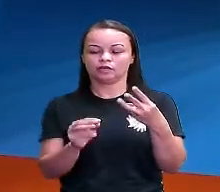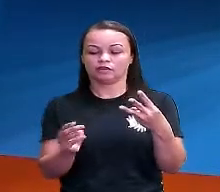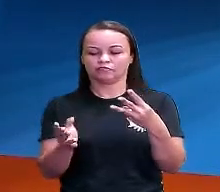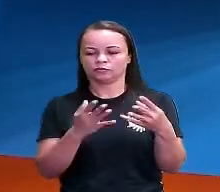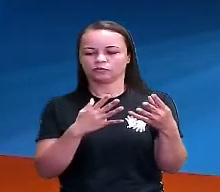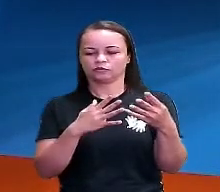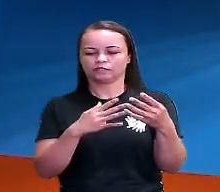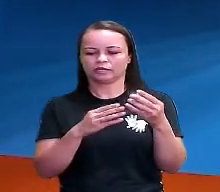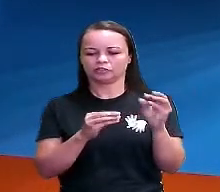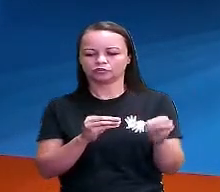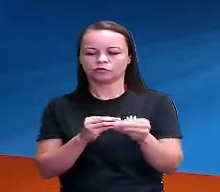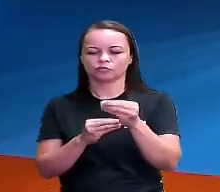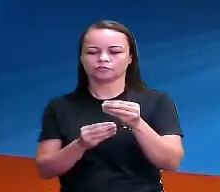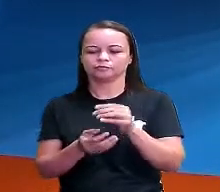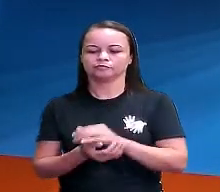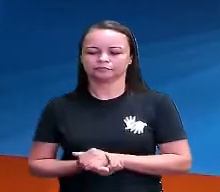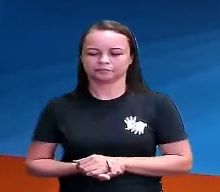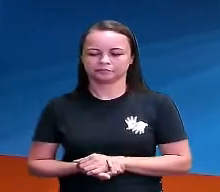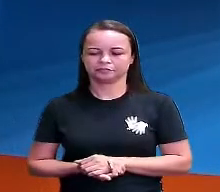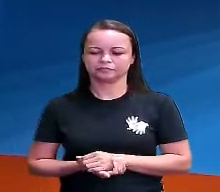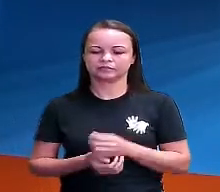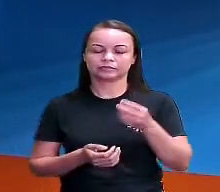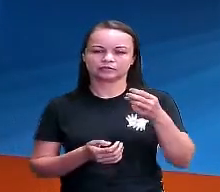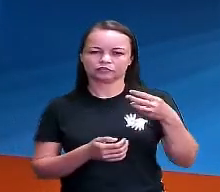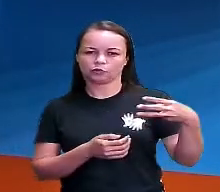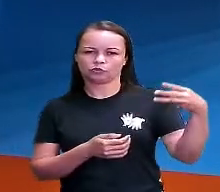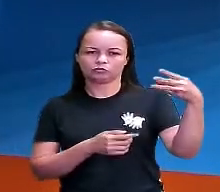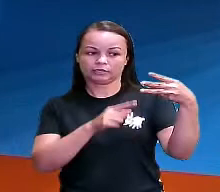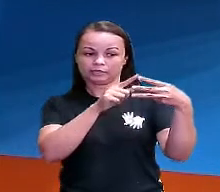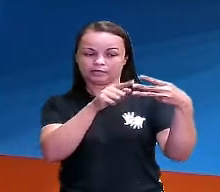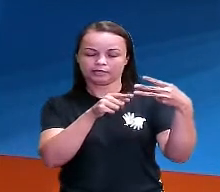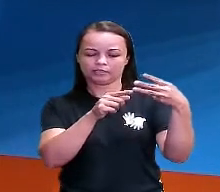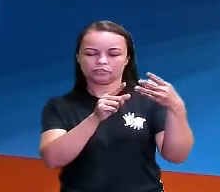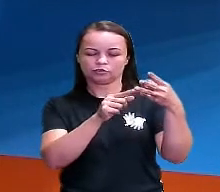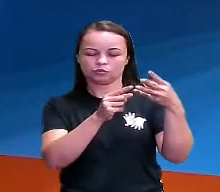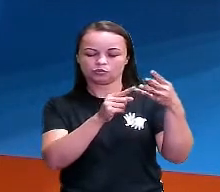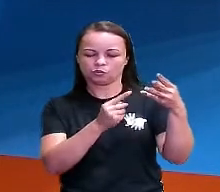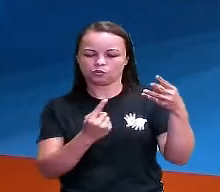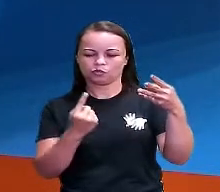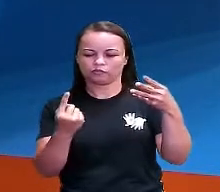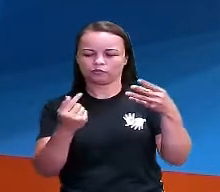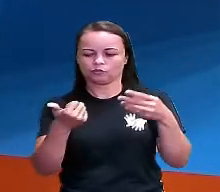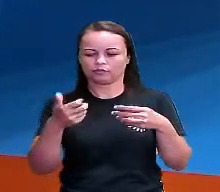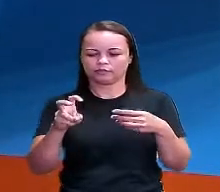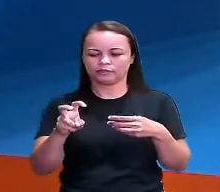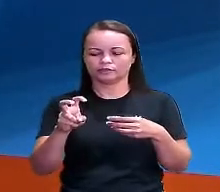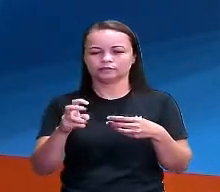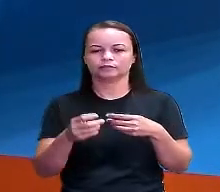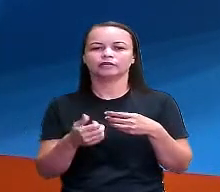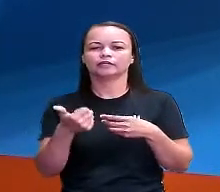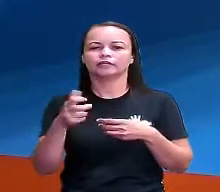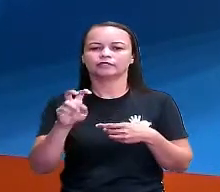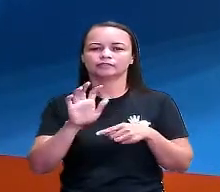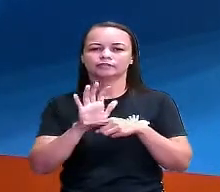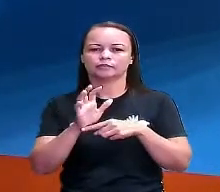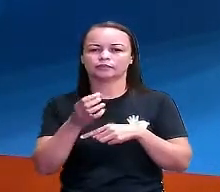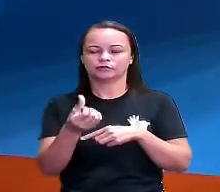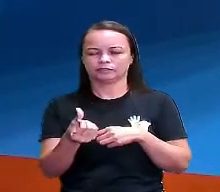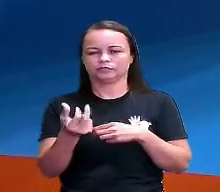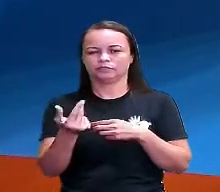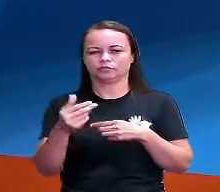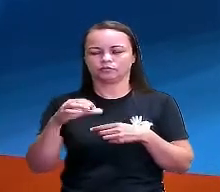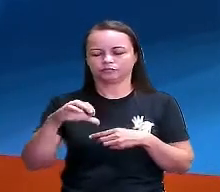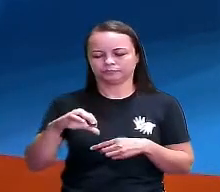vizinho. Tá vendo? Então, tirei, ficou 3, 15. 15 menos 6, 9.